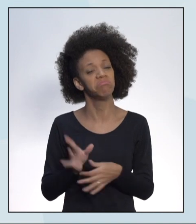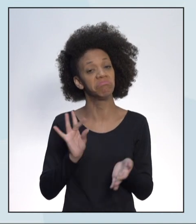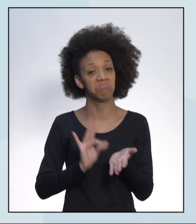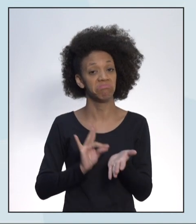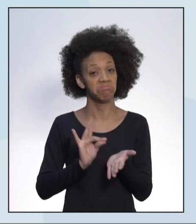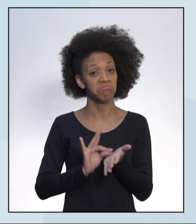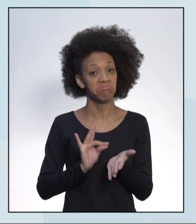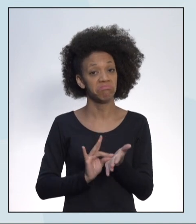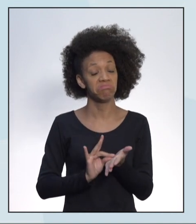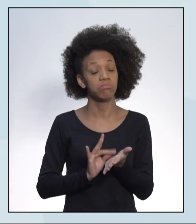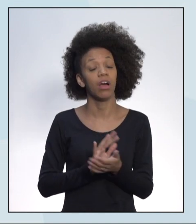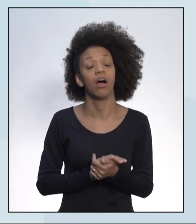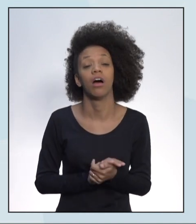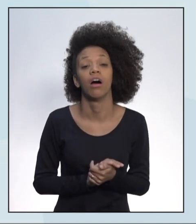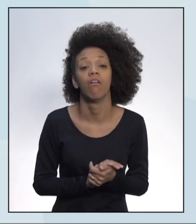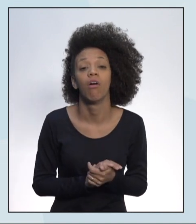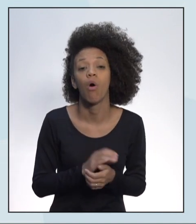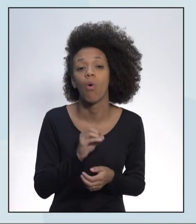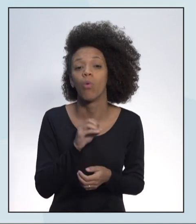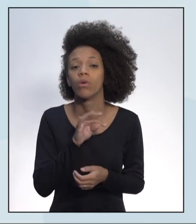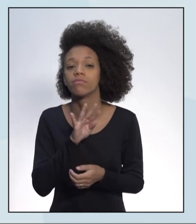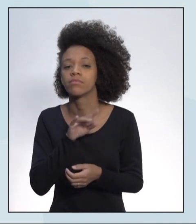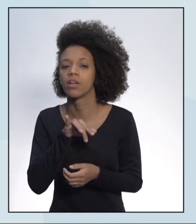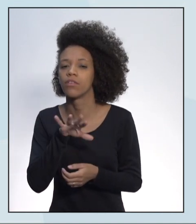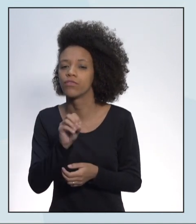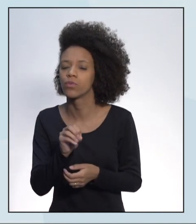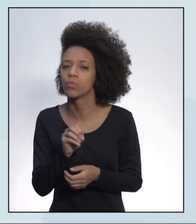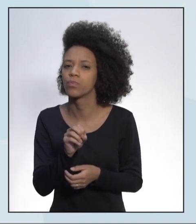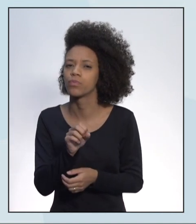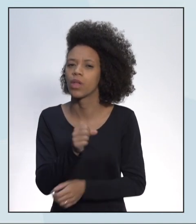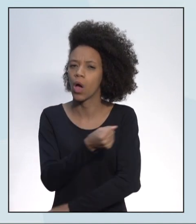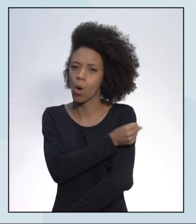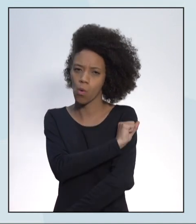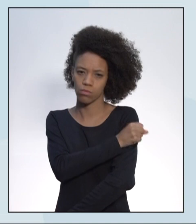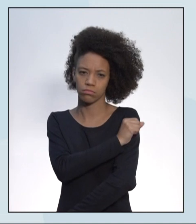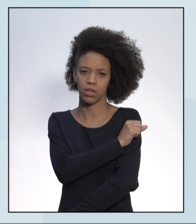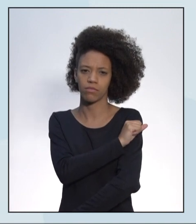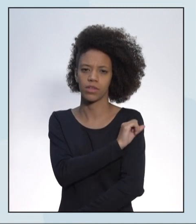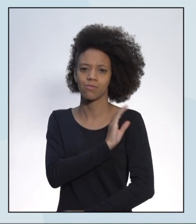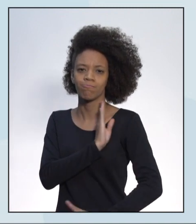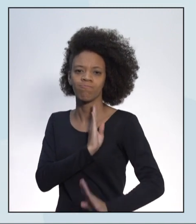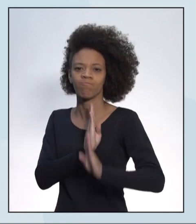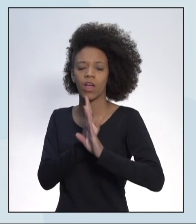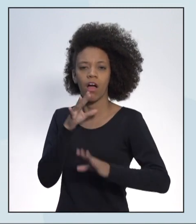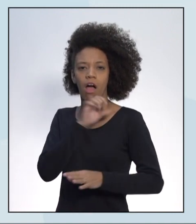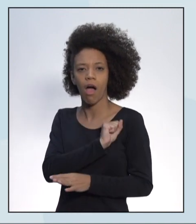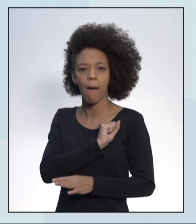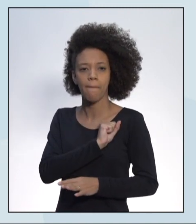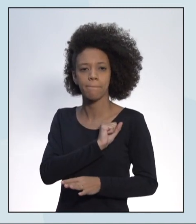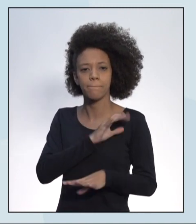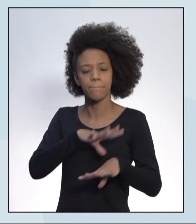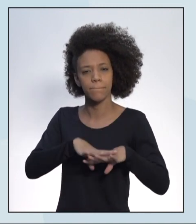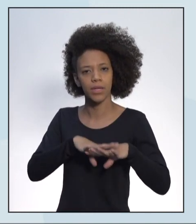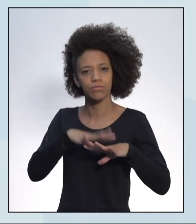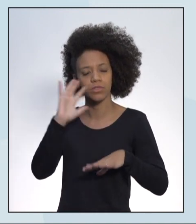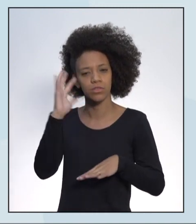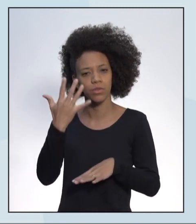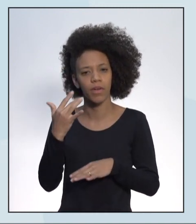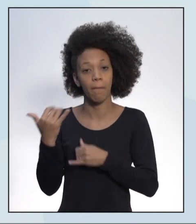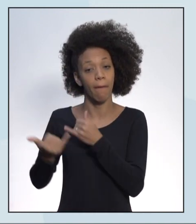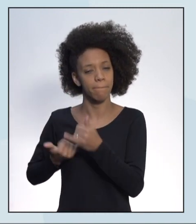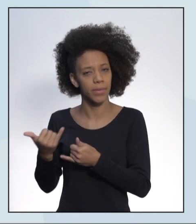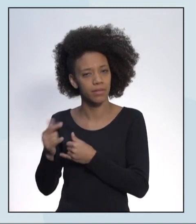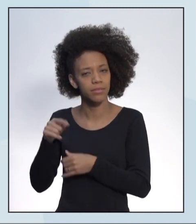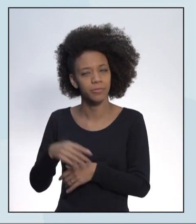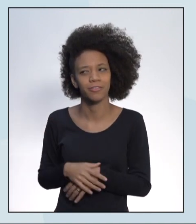veridicamente. Né? Otávio, aluno do 8º ano, gosta de encontrar métodos rápidos para terminar as atividades de matemática, a fim de brincar depois.